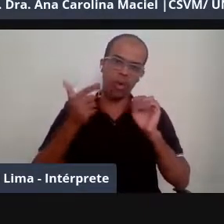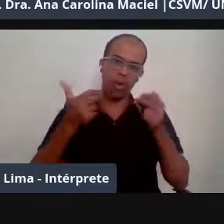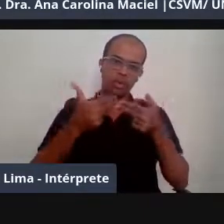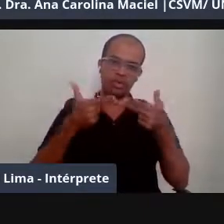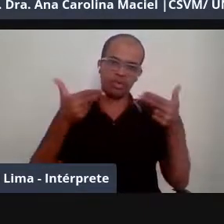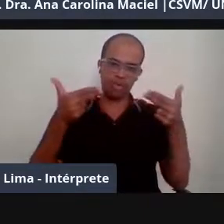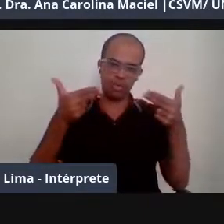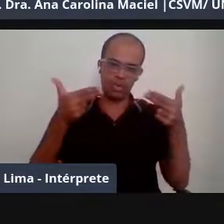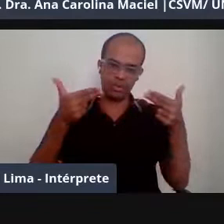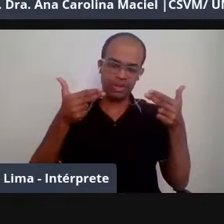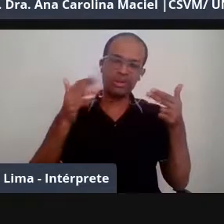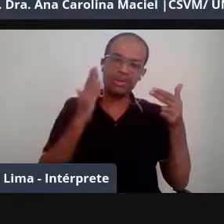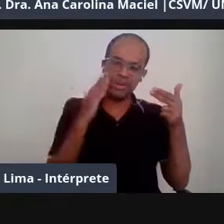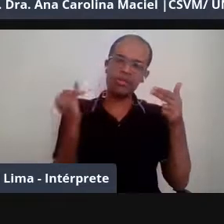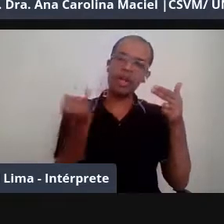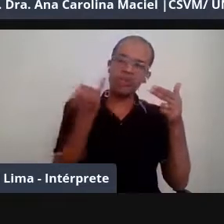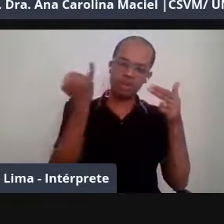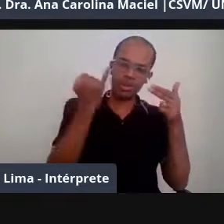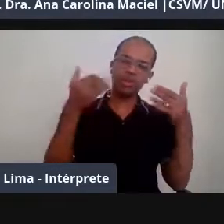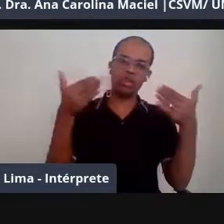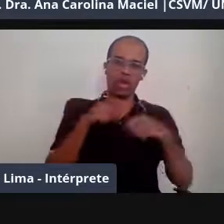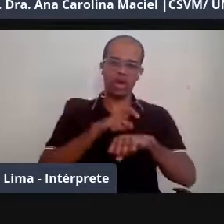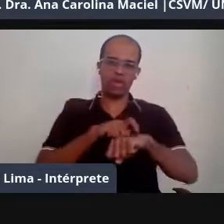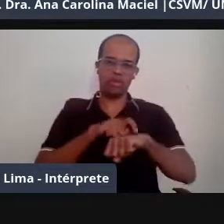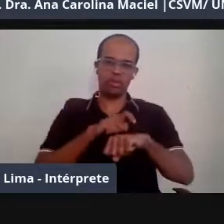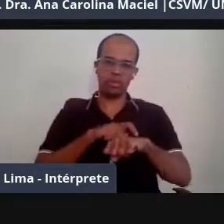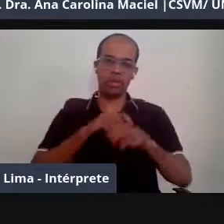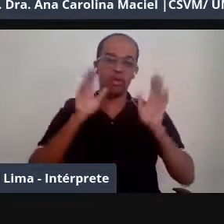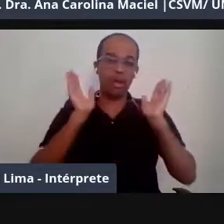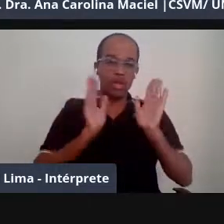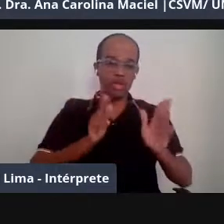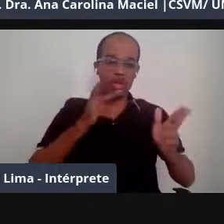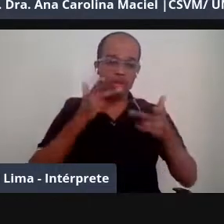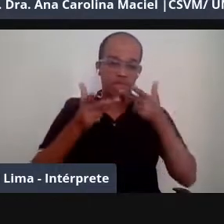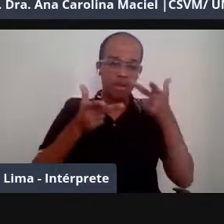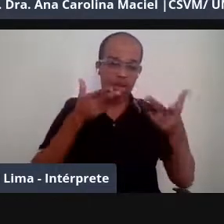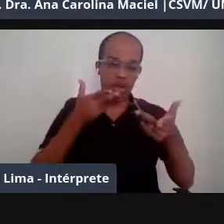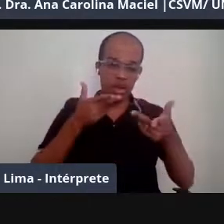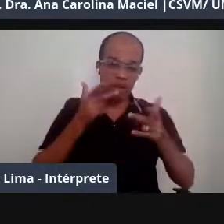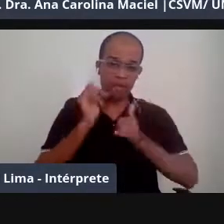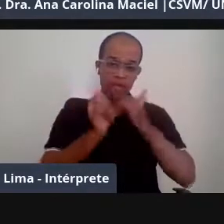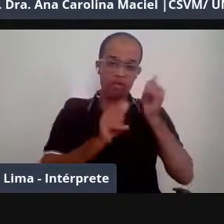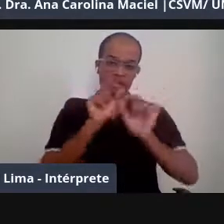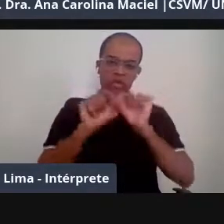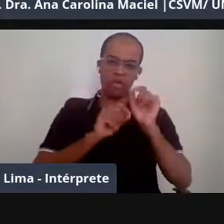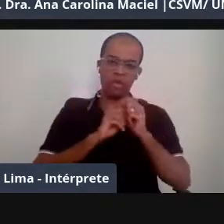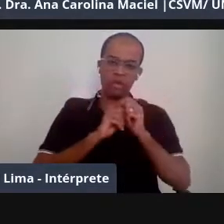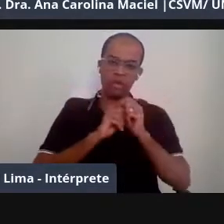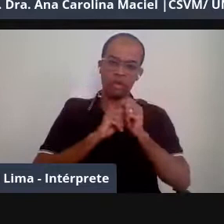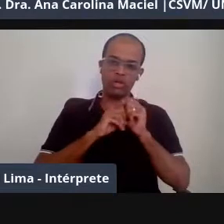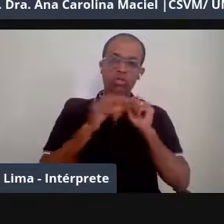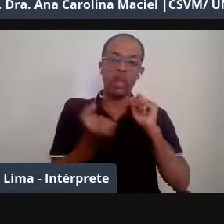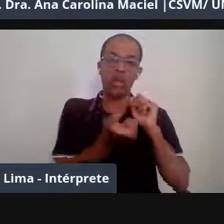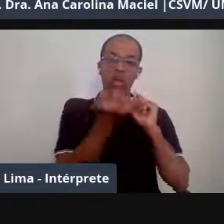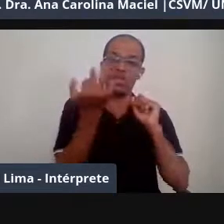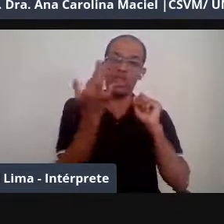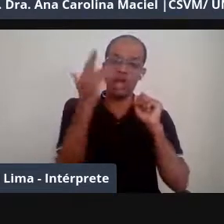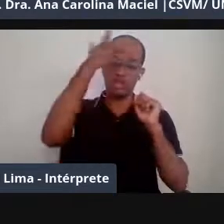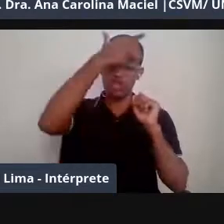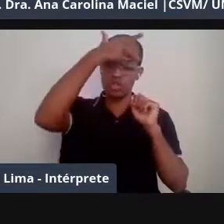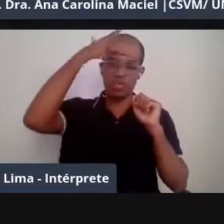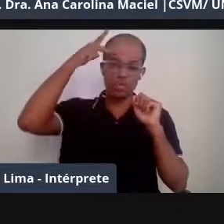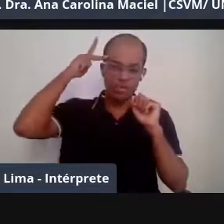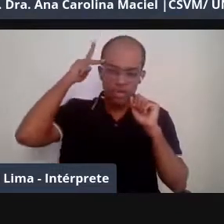que é importante nesse momento. Mas quero já de pronto informar a vocês. Pelo número de pessoas que entraram